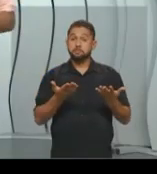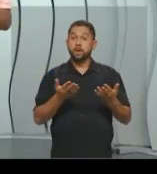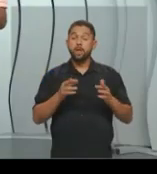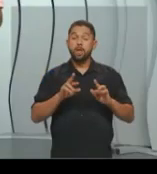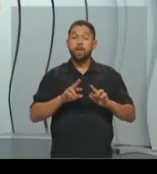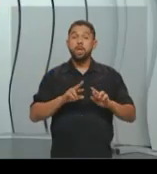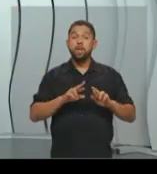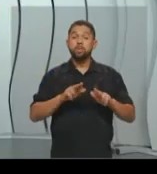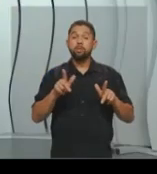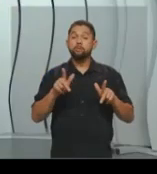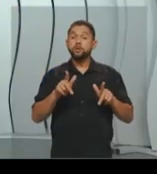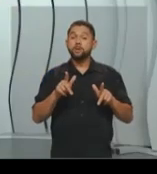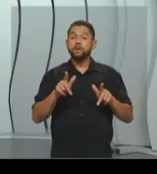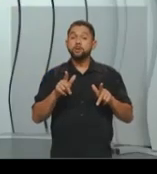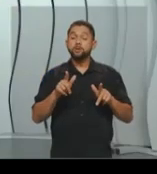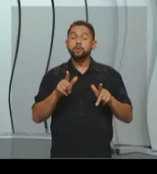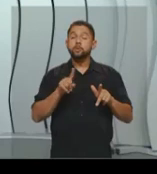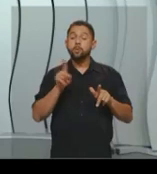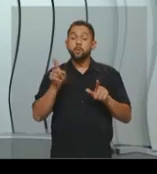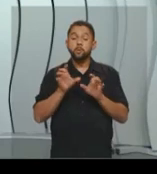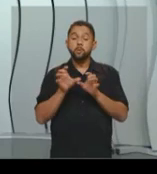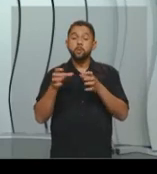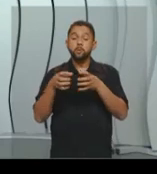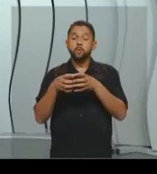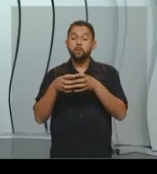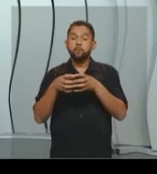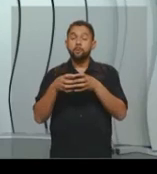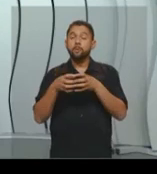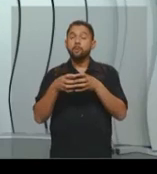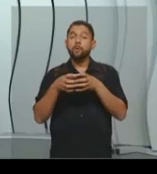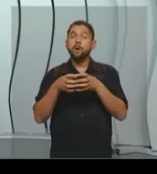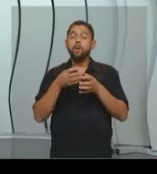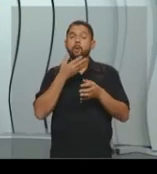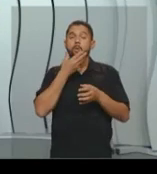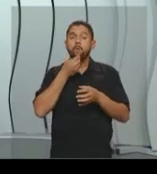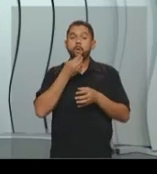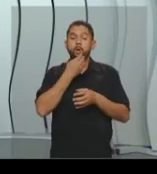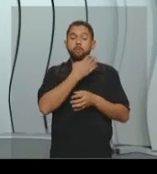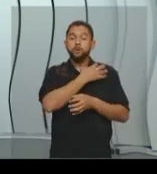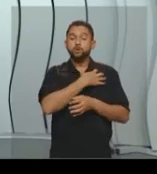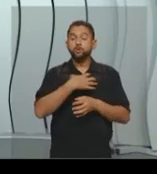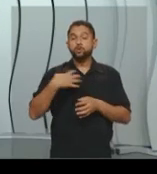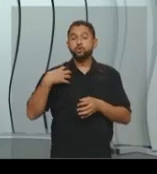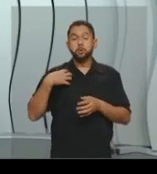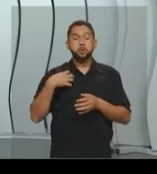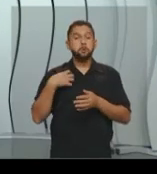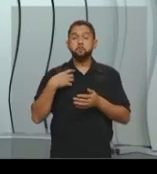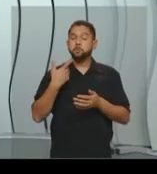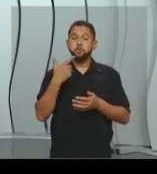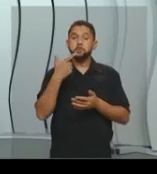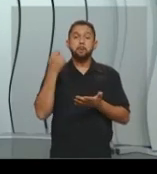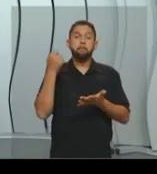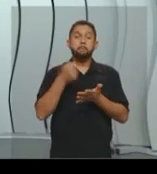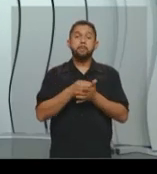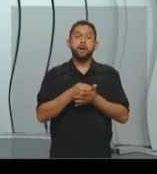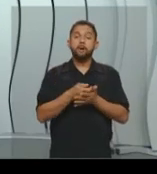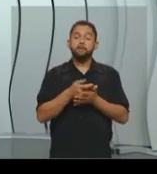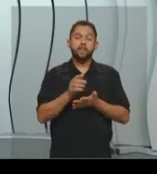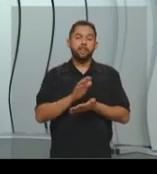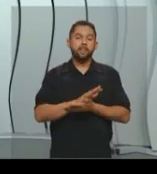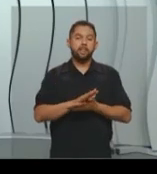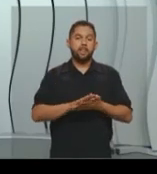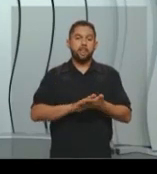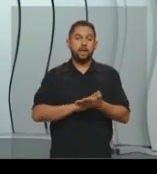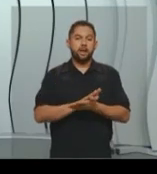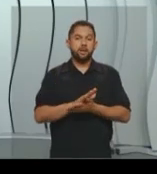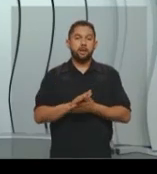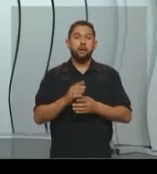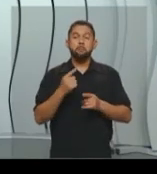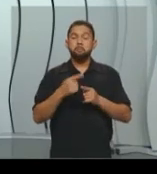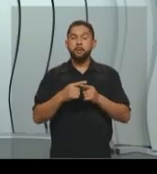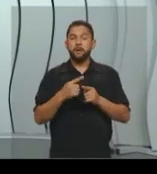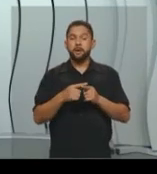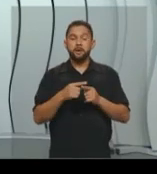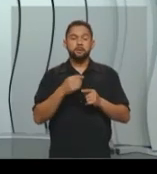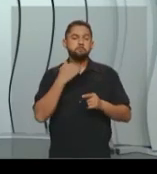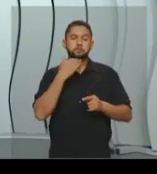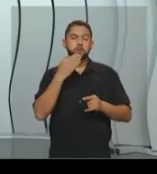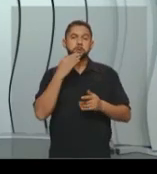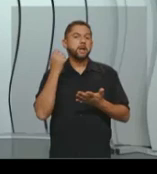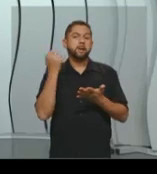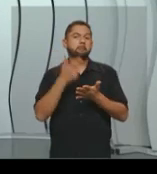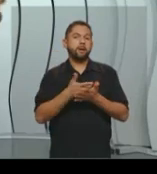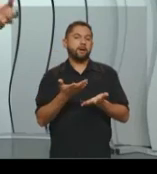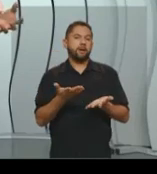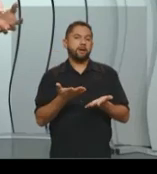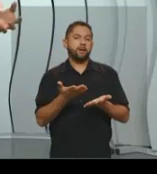sofistas, Sócrates não cobrava para ensinar as pessoas, porque ele dizia que não ensinava. Assim como a parteira, ela